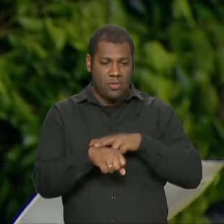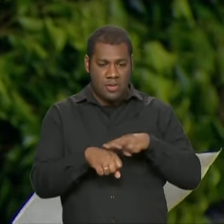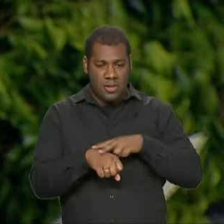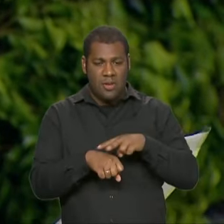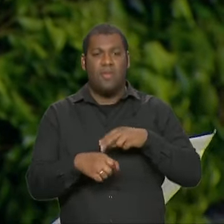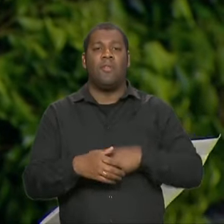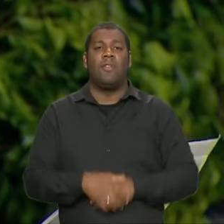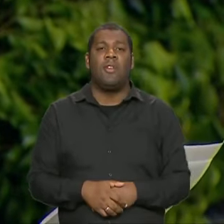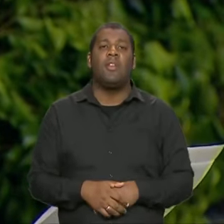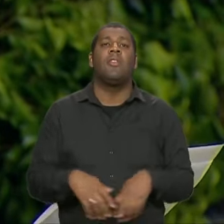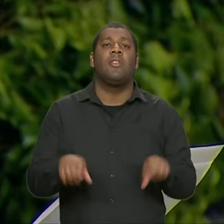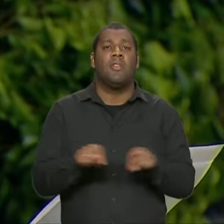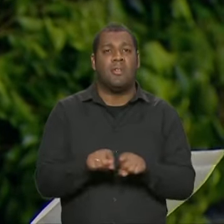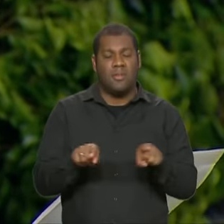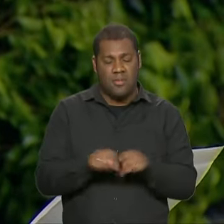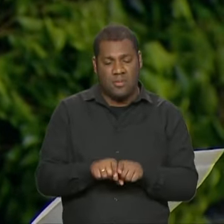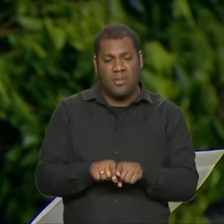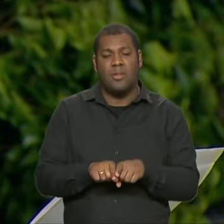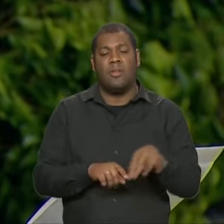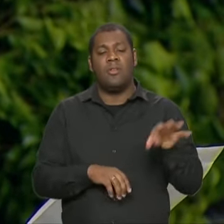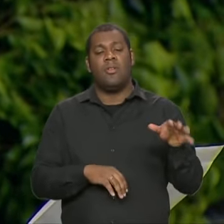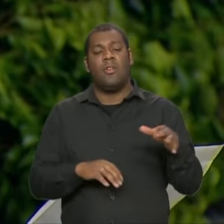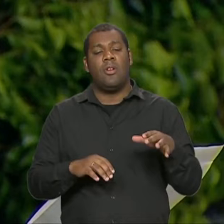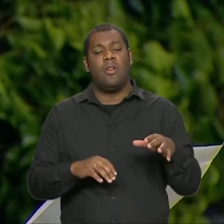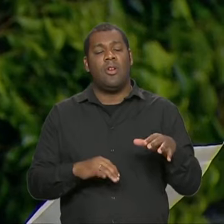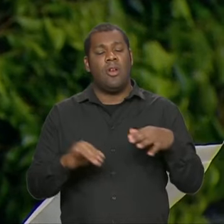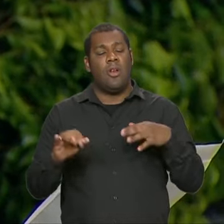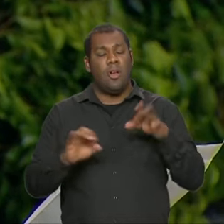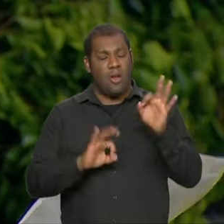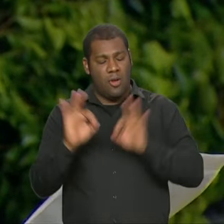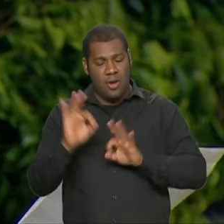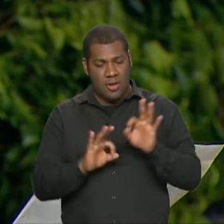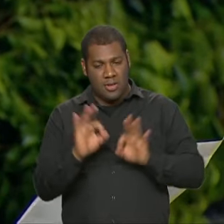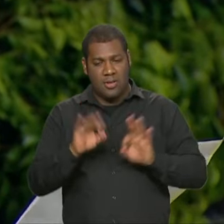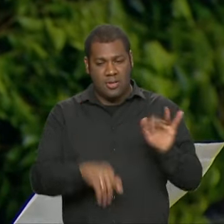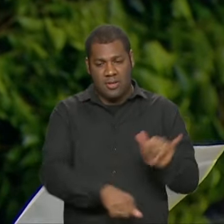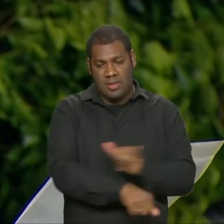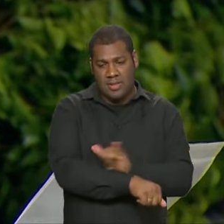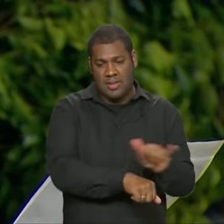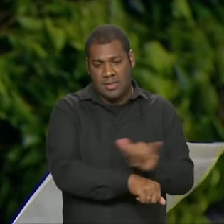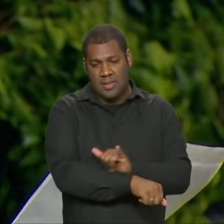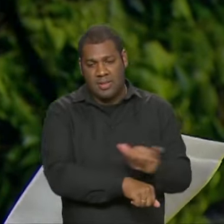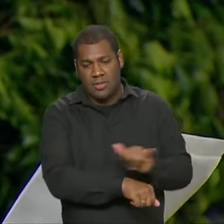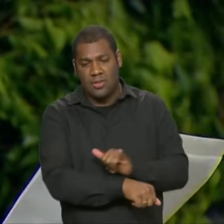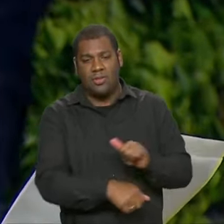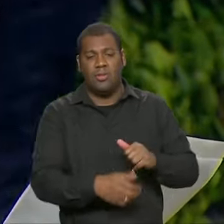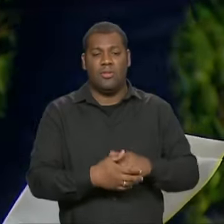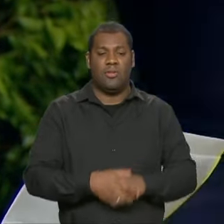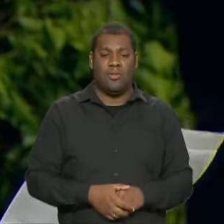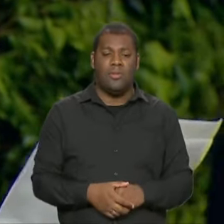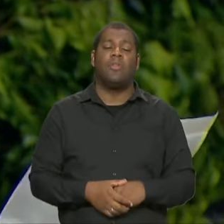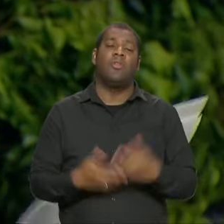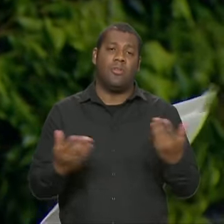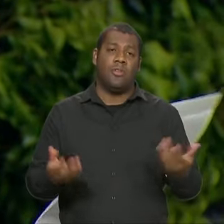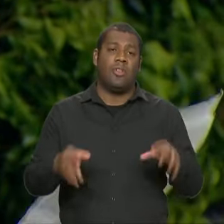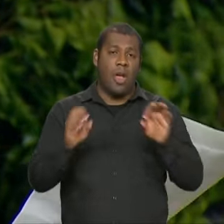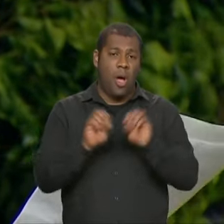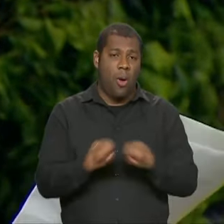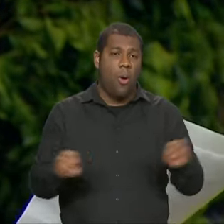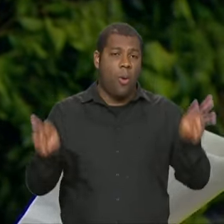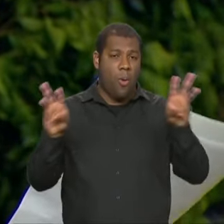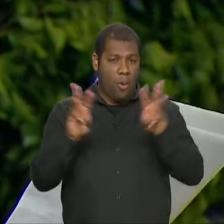ABC, CAF, BID e outros. E tudo isso permite que sejamos reconhecidos pela ONU